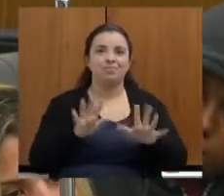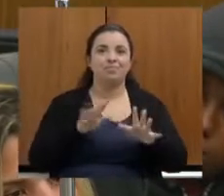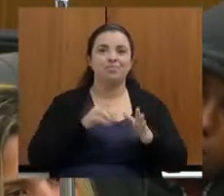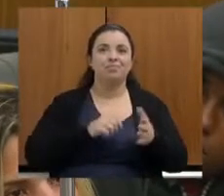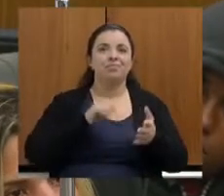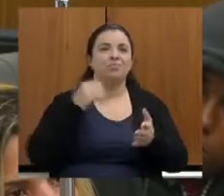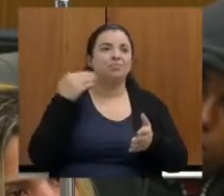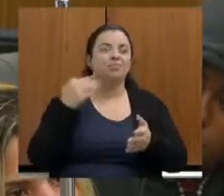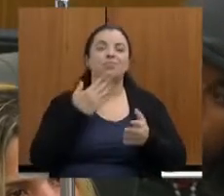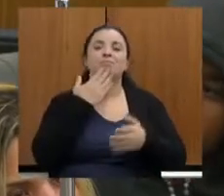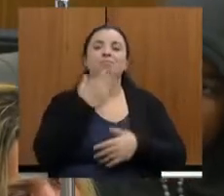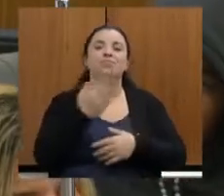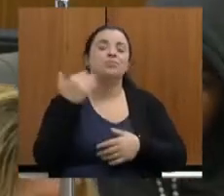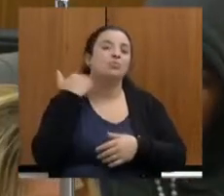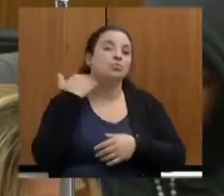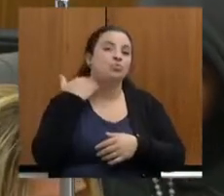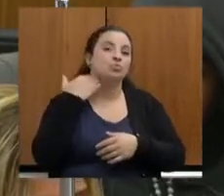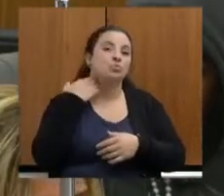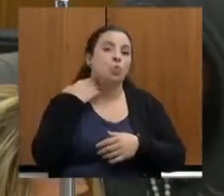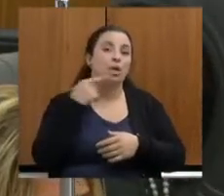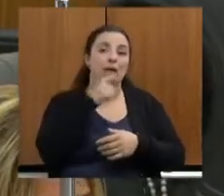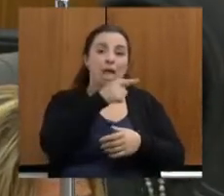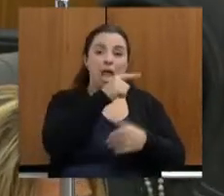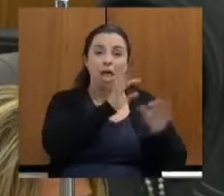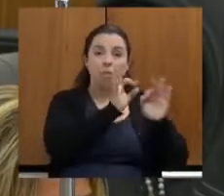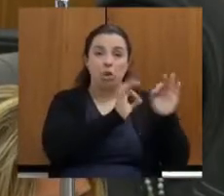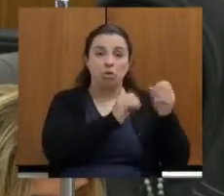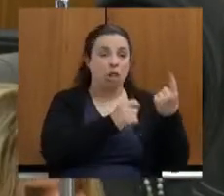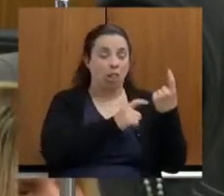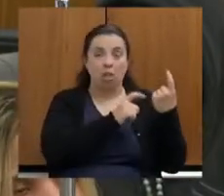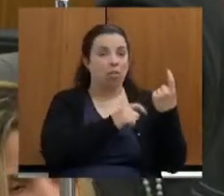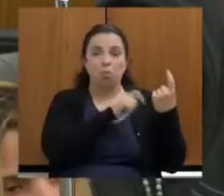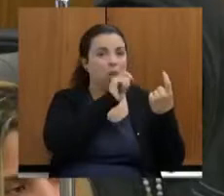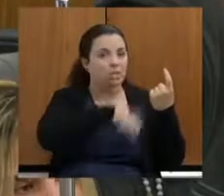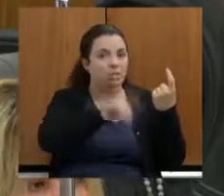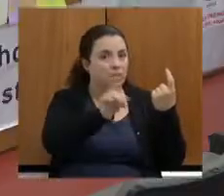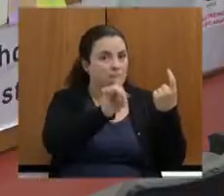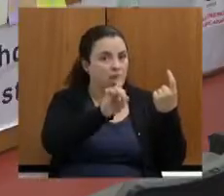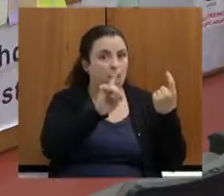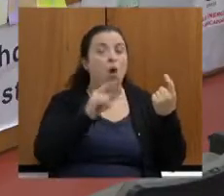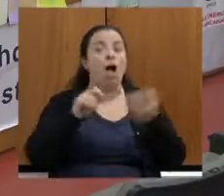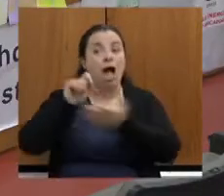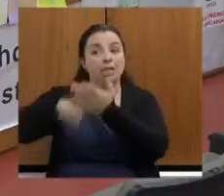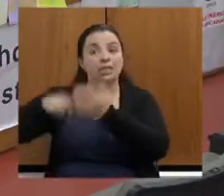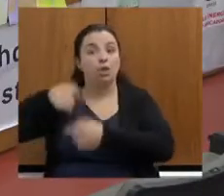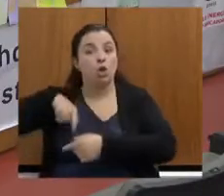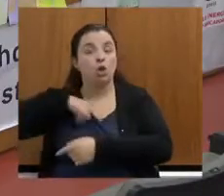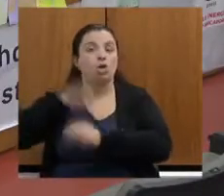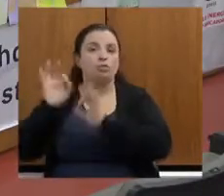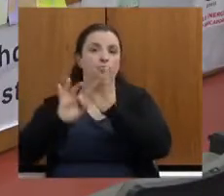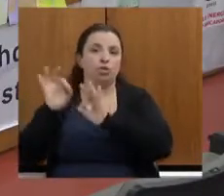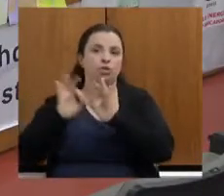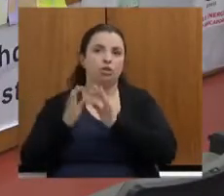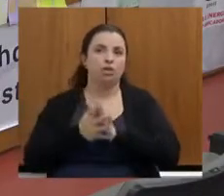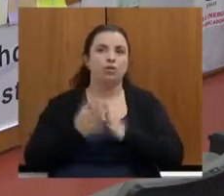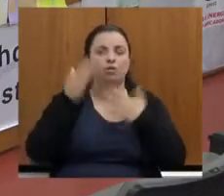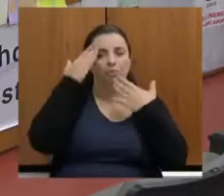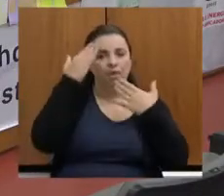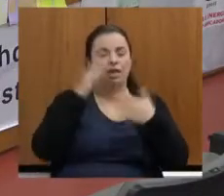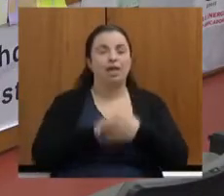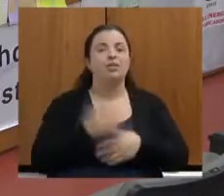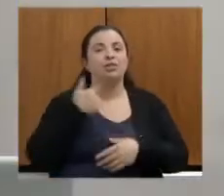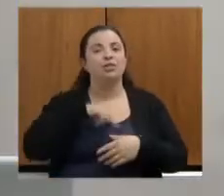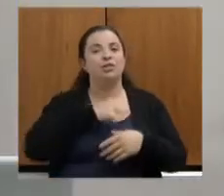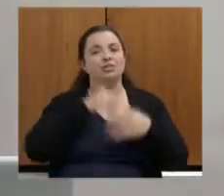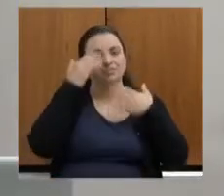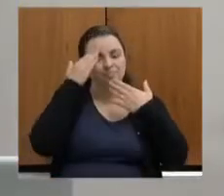construiu É do jeito que os moradores construiu Muito obrigado Oi gracinha nós que